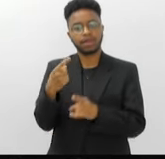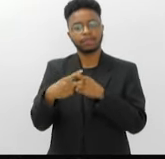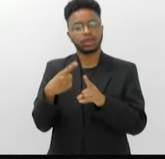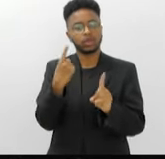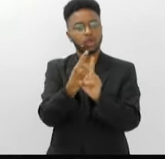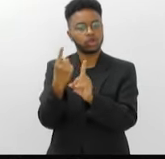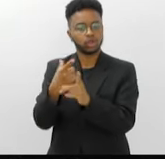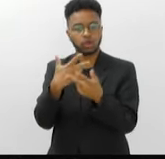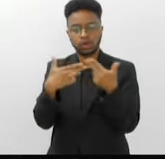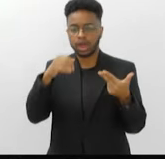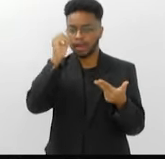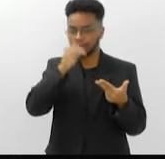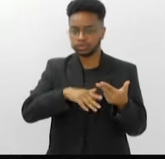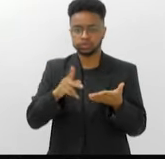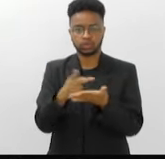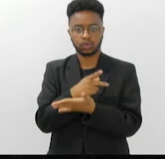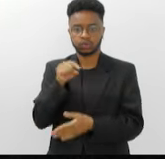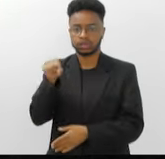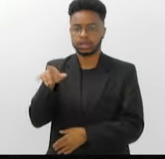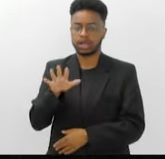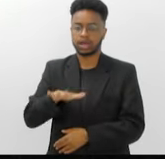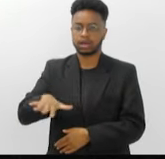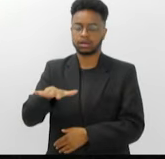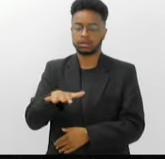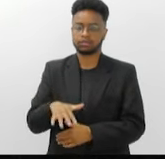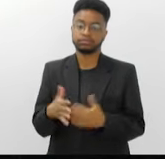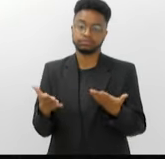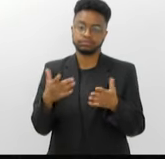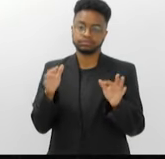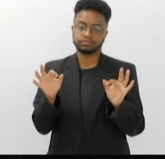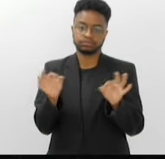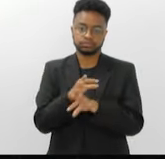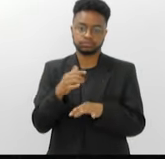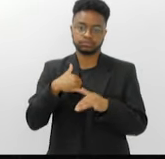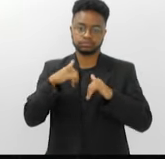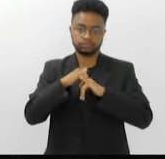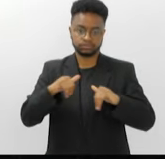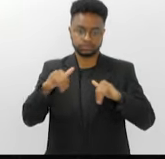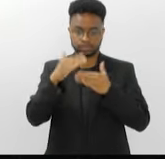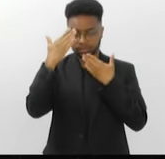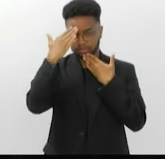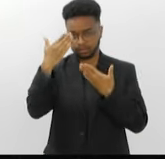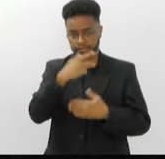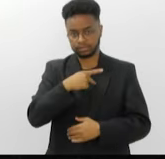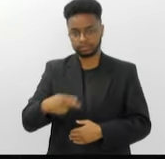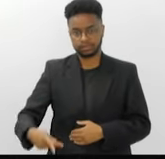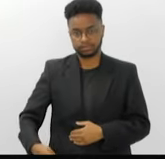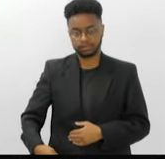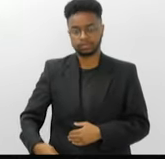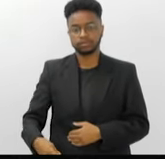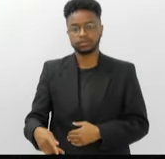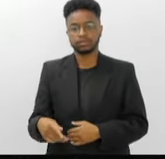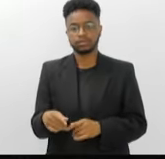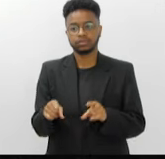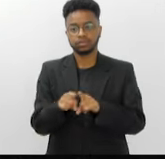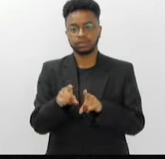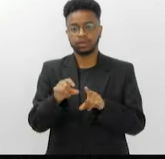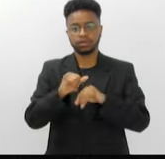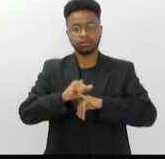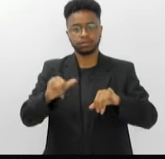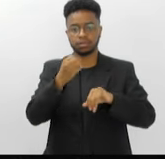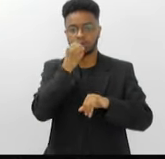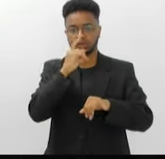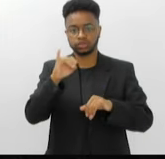absurdas que estão acontecendo. Isso era o que eu tinha para dizer, senhor presidente. Agradeço a Vossa Excelência e um bom dia a